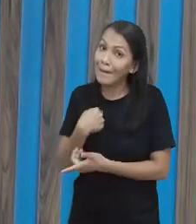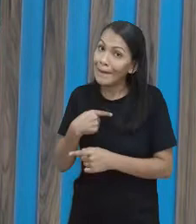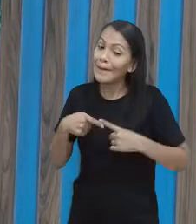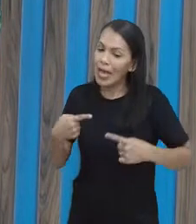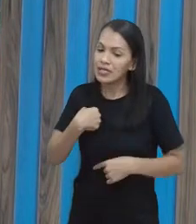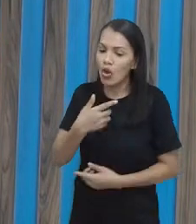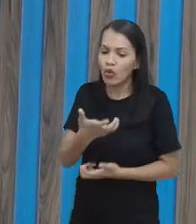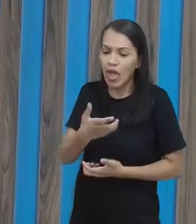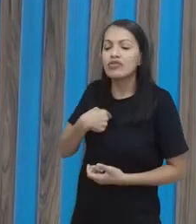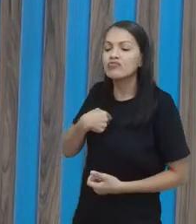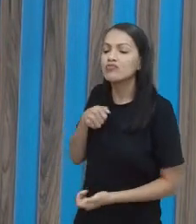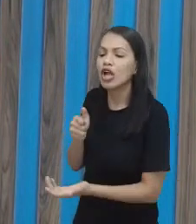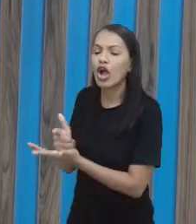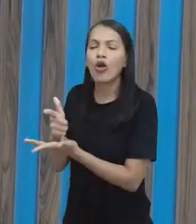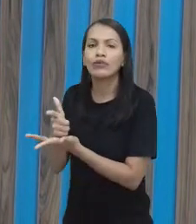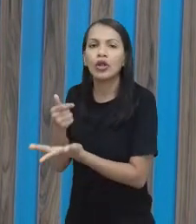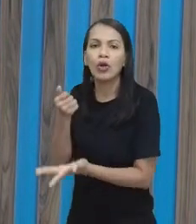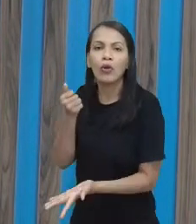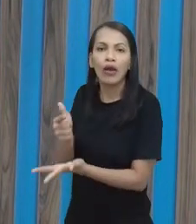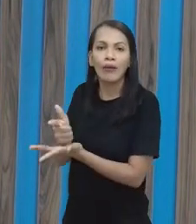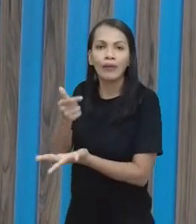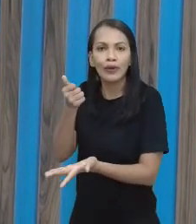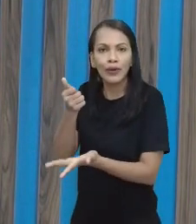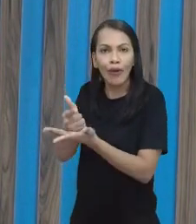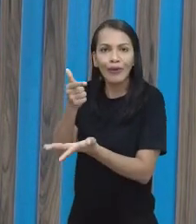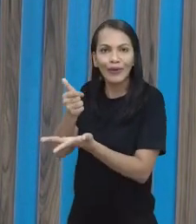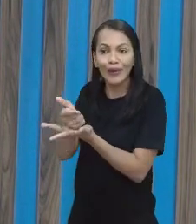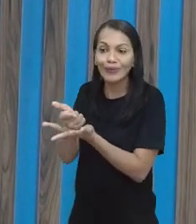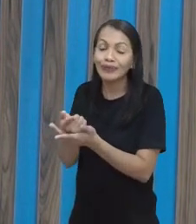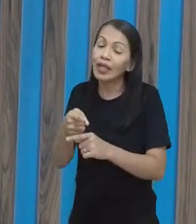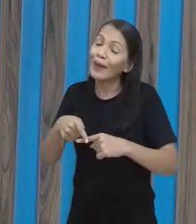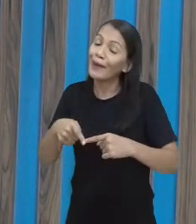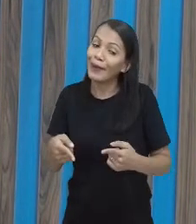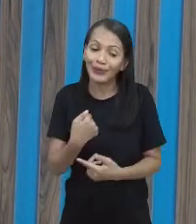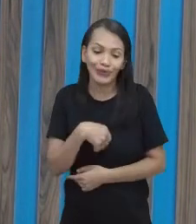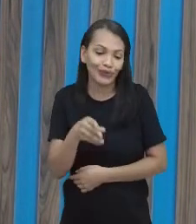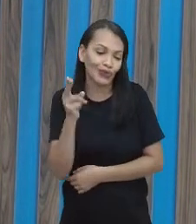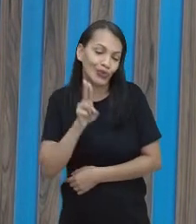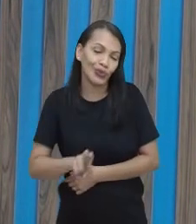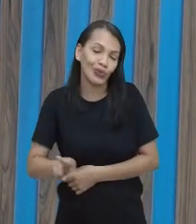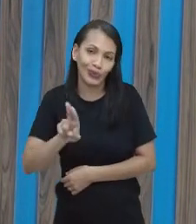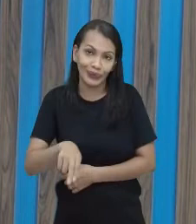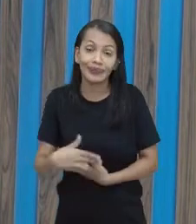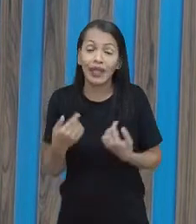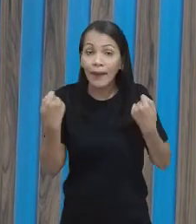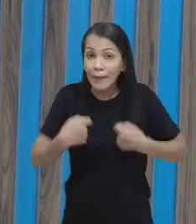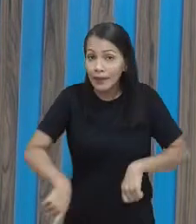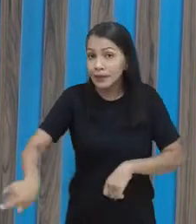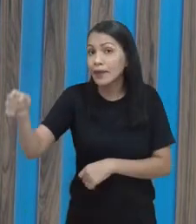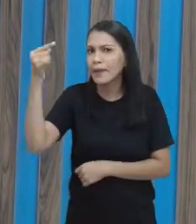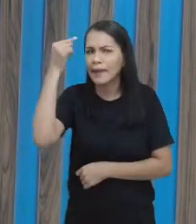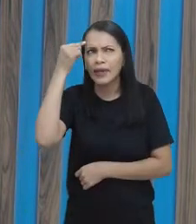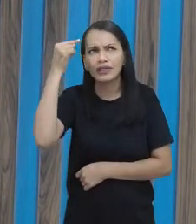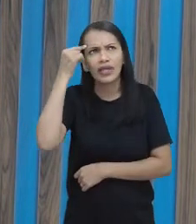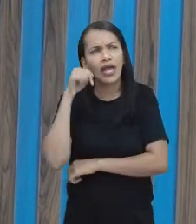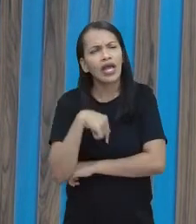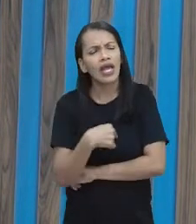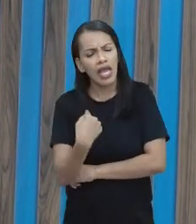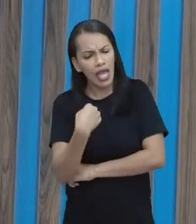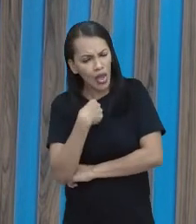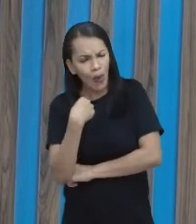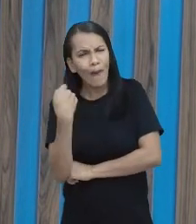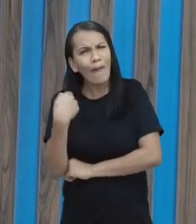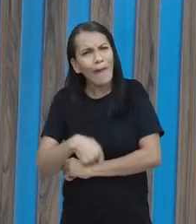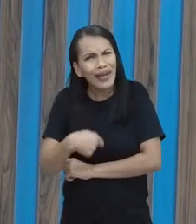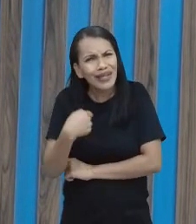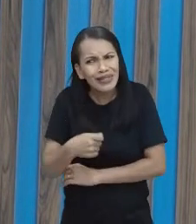uma coisa exagerada. Então, a gente tem que ter em mente que a gente precisa pensar um pouquinho, será que eu preciso disso? Não